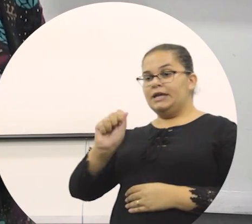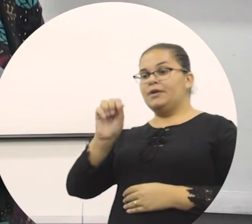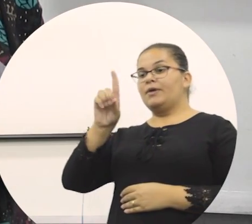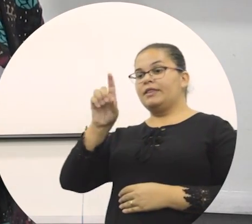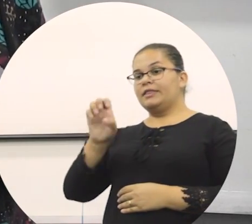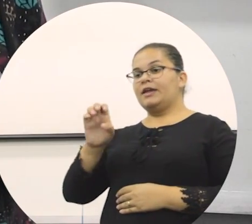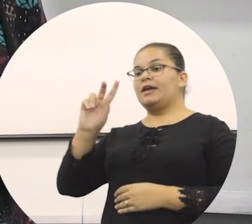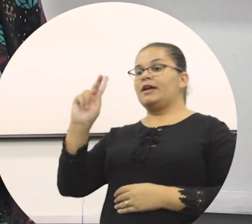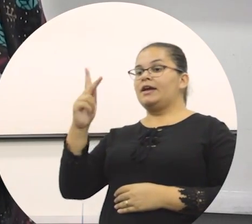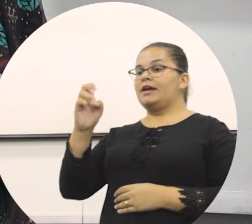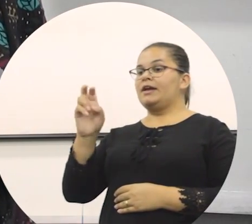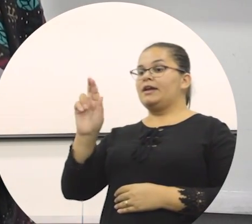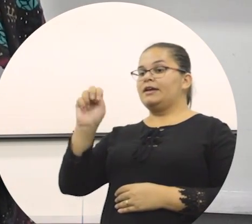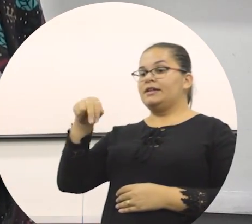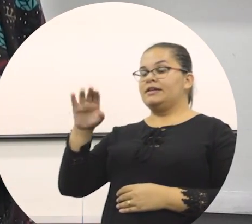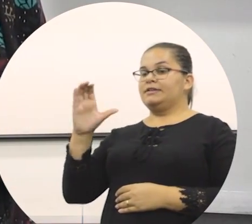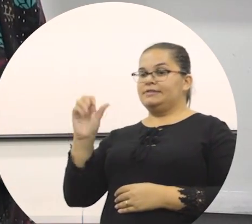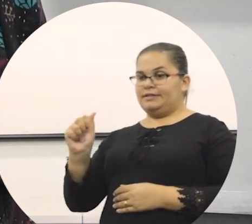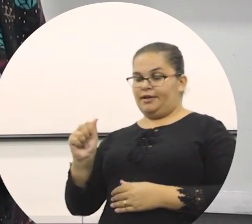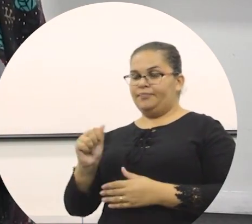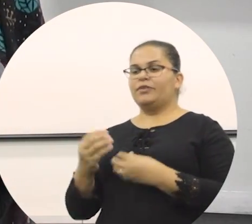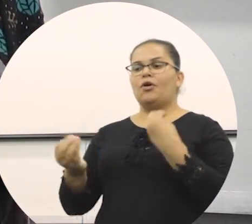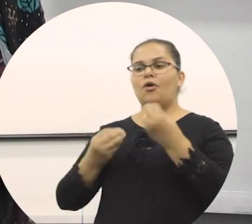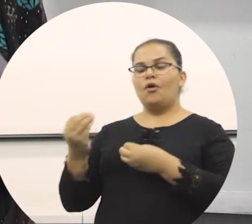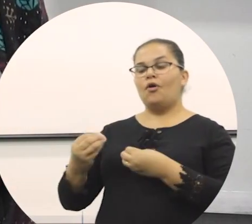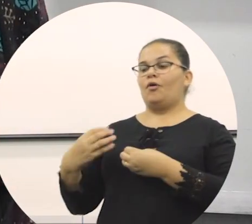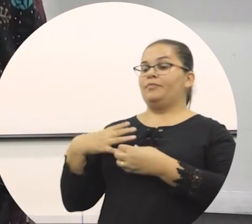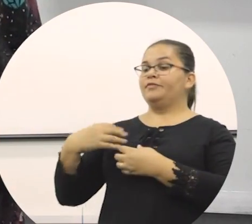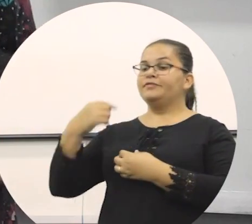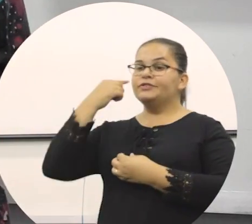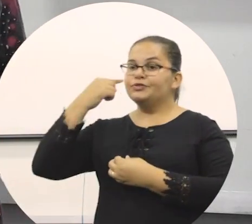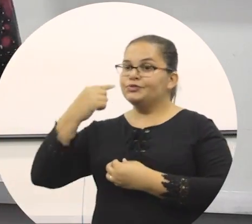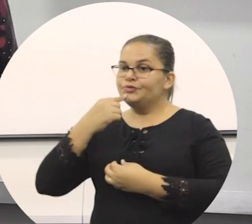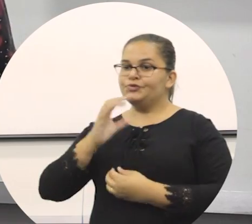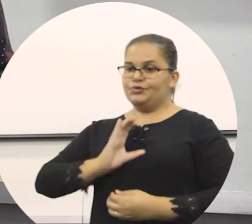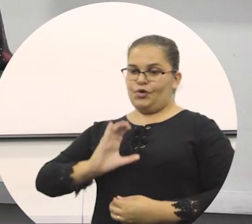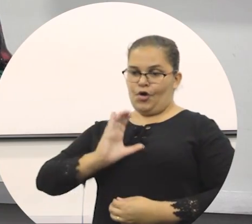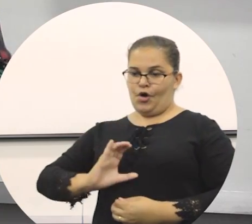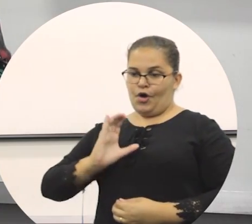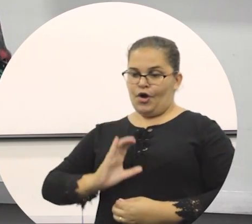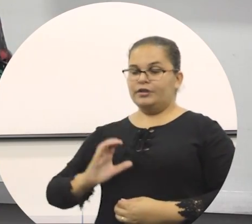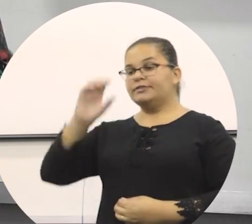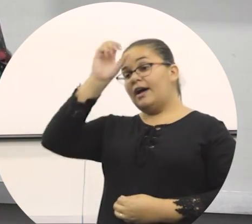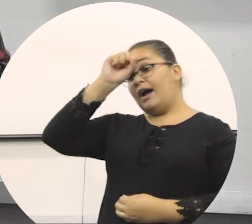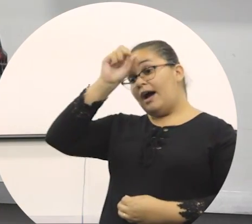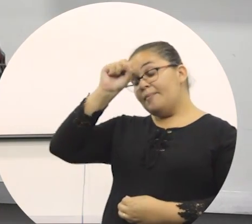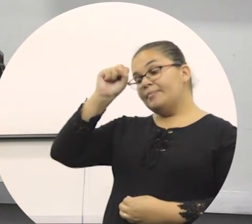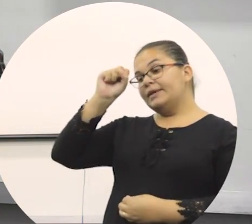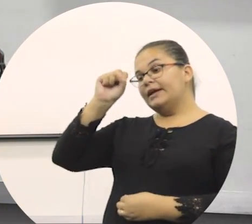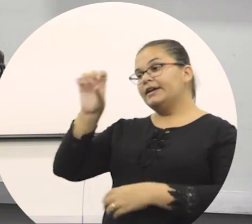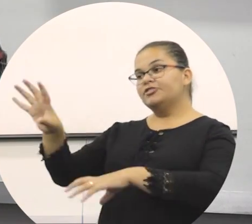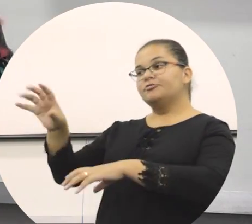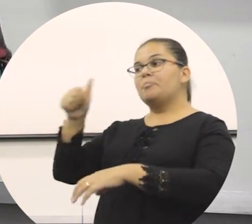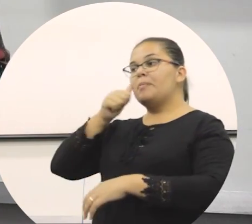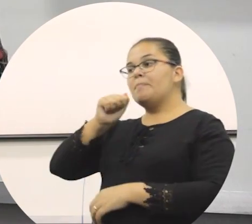os CODAs, né, que aprendem língua de sinais como primeira língua, né, os que são ouvintes, filhos de pais surdos. Eu acho que seria uma